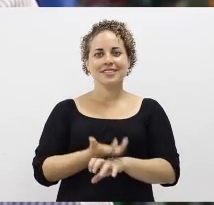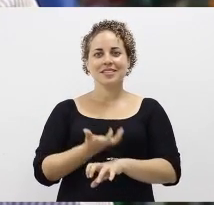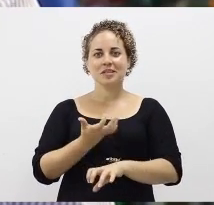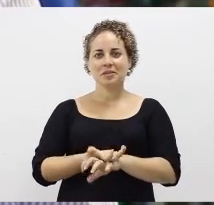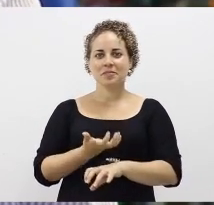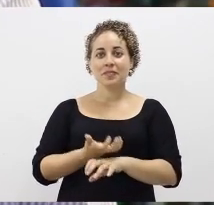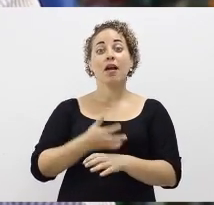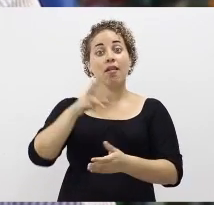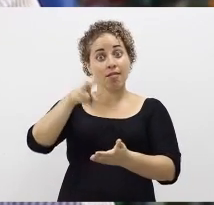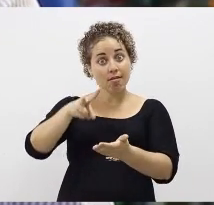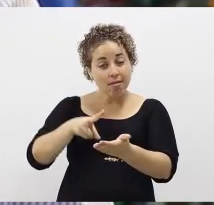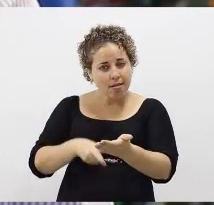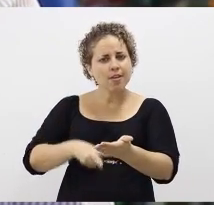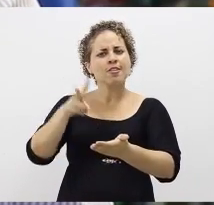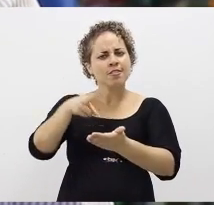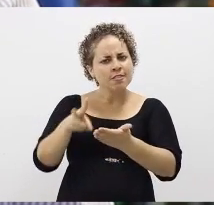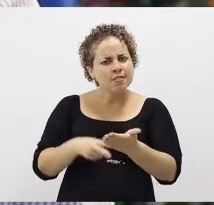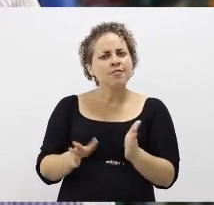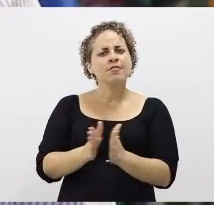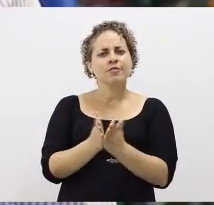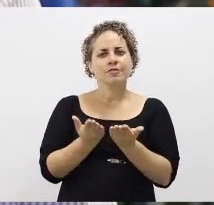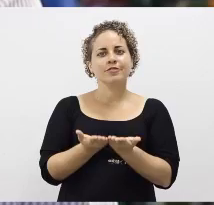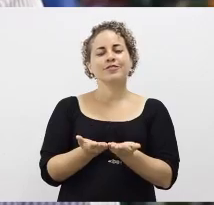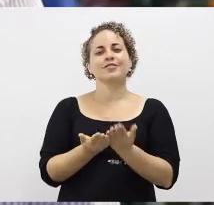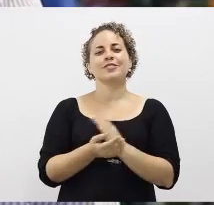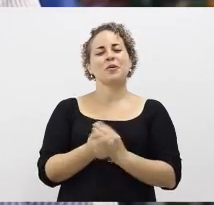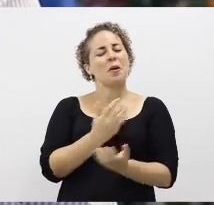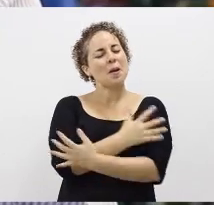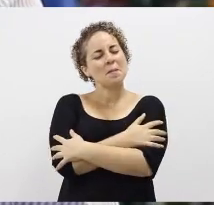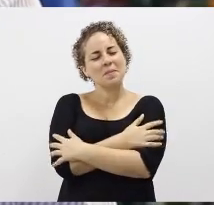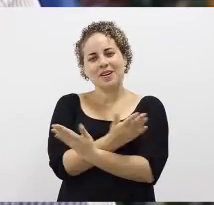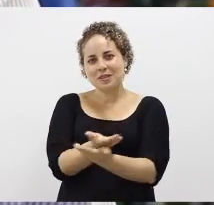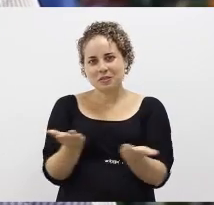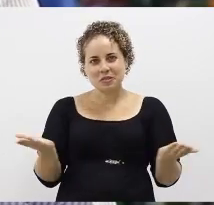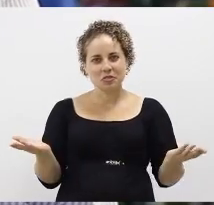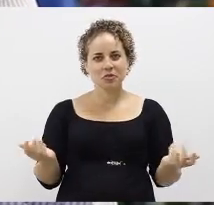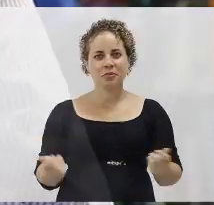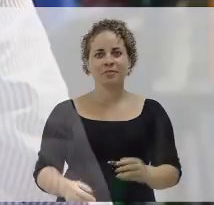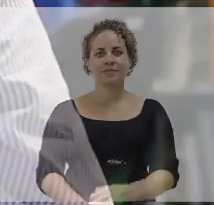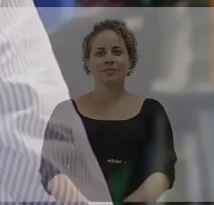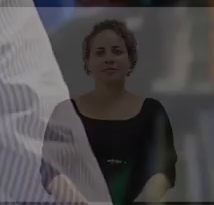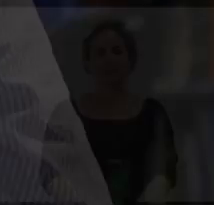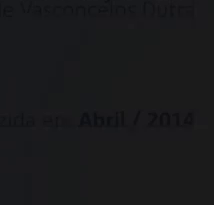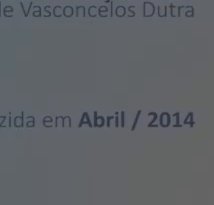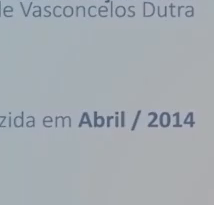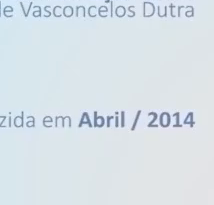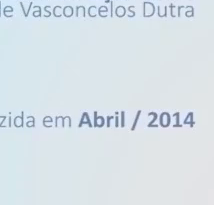disciplina. Leiam e releiam o caderno. Um forte abraço a todos.